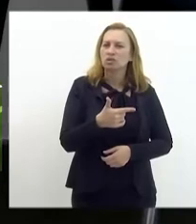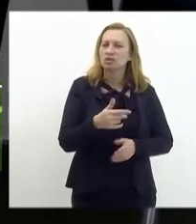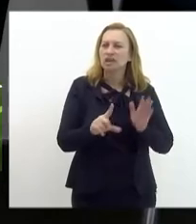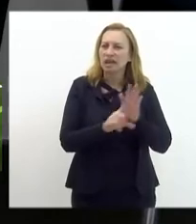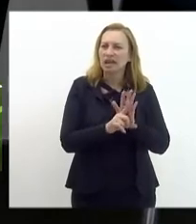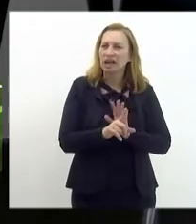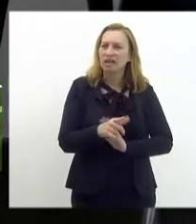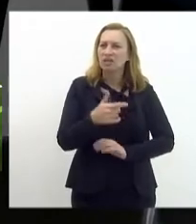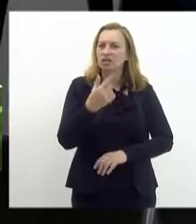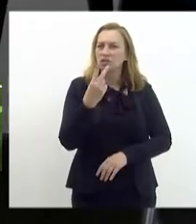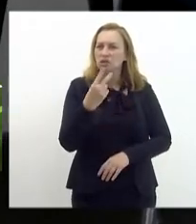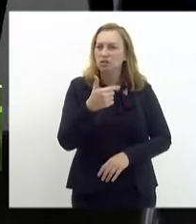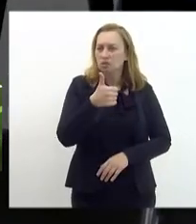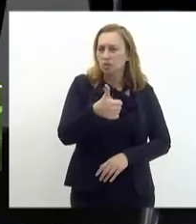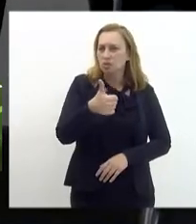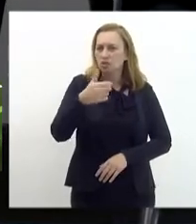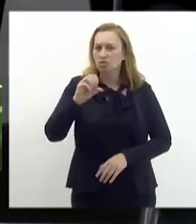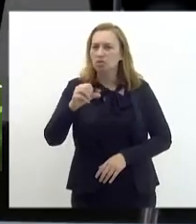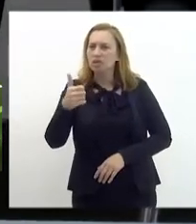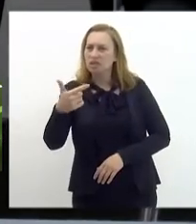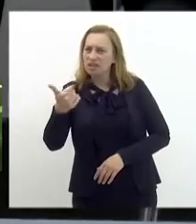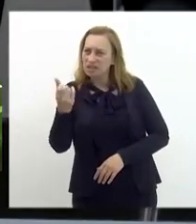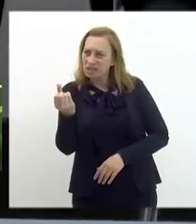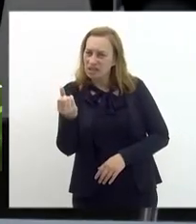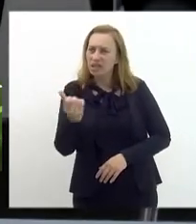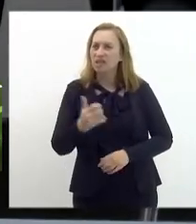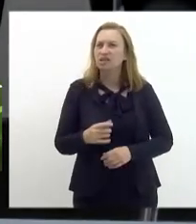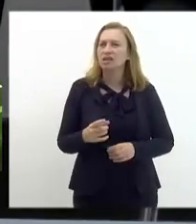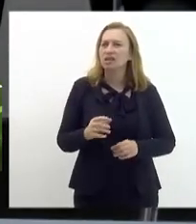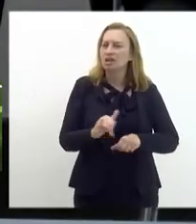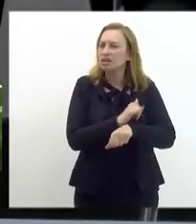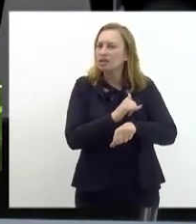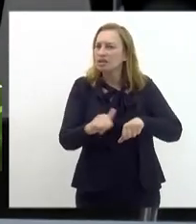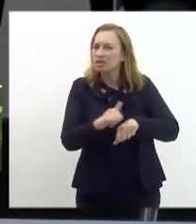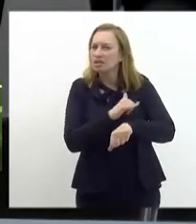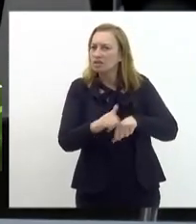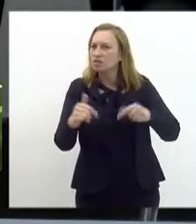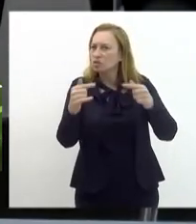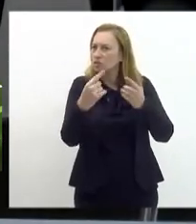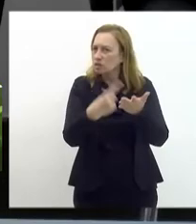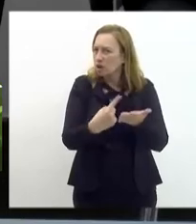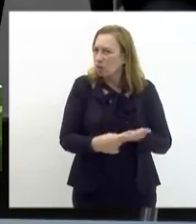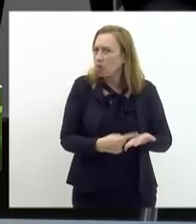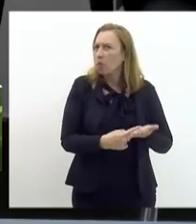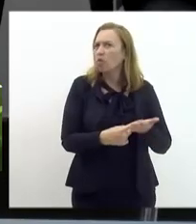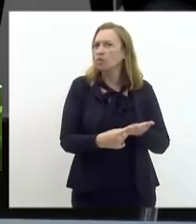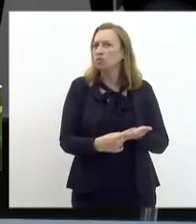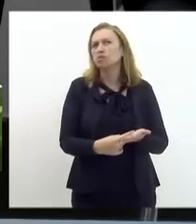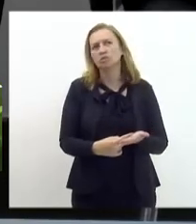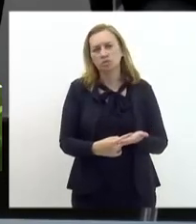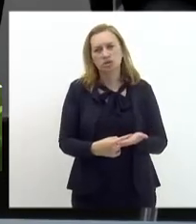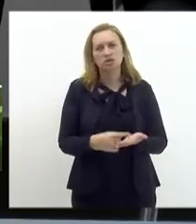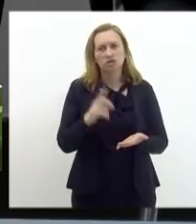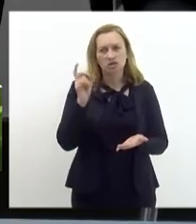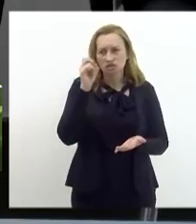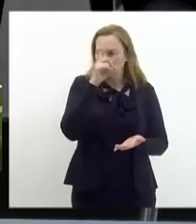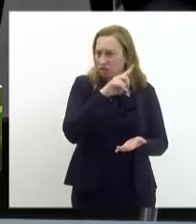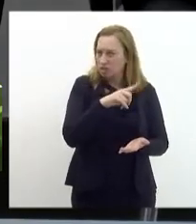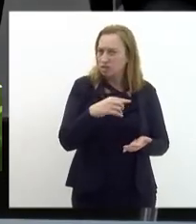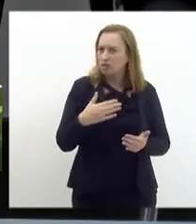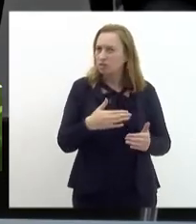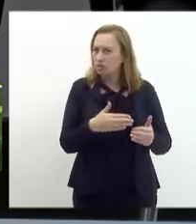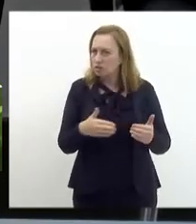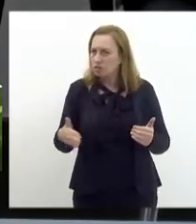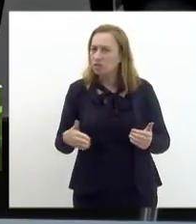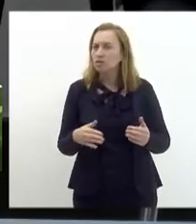de 2016. Passamos aí para a Lava Jato com uns acordos de leniência um pouco truncados, feitos, homologados